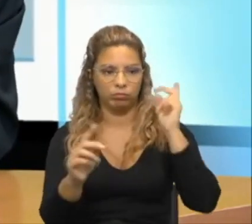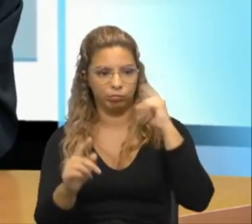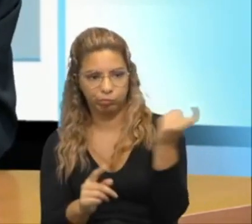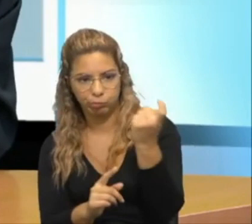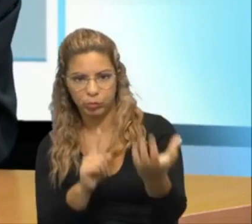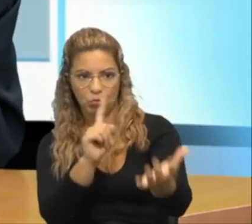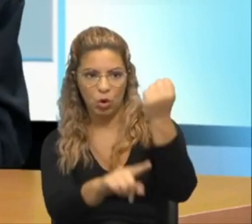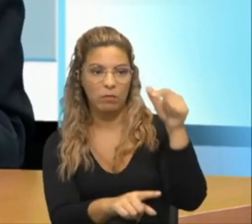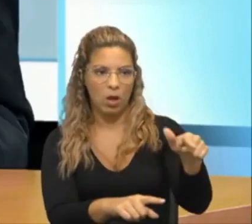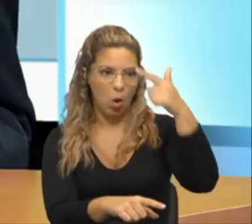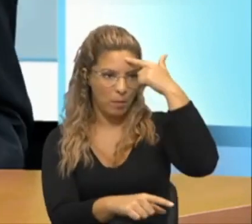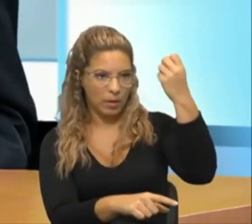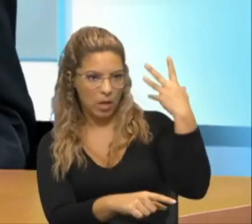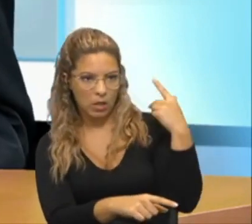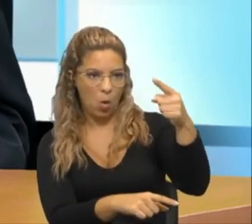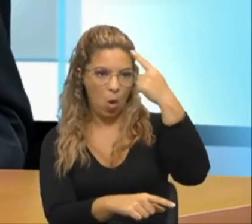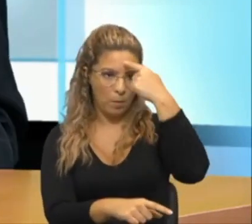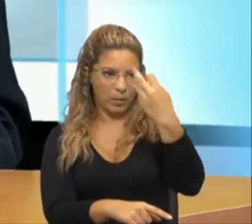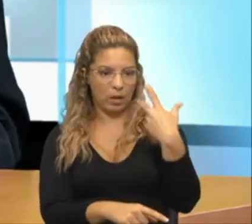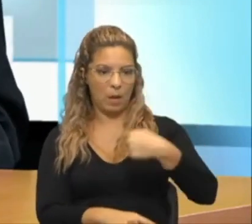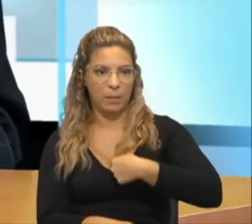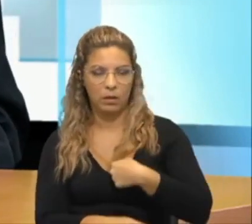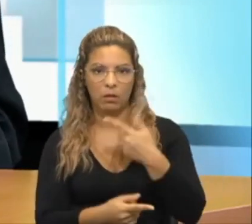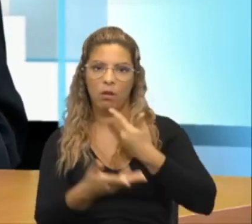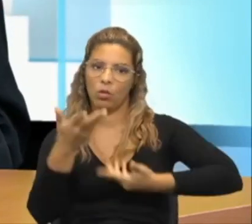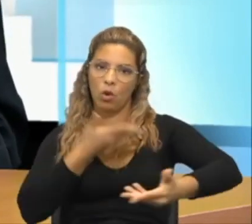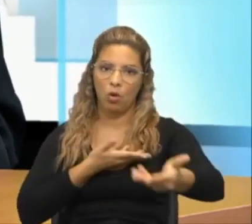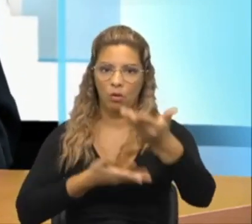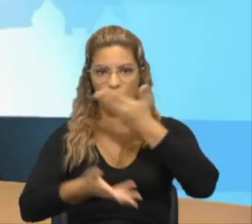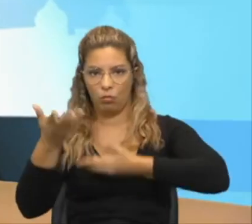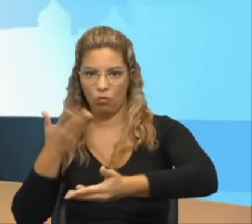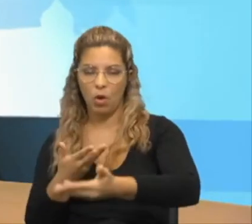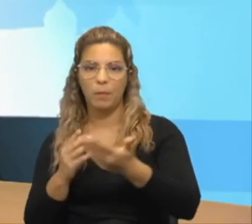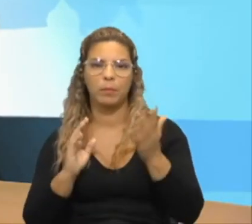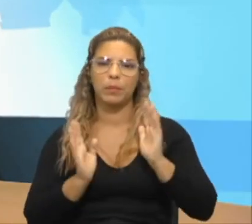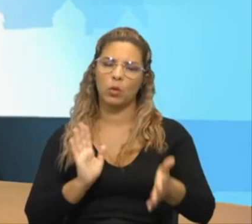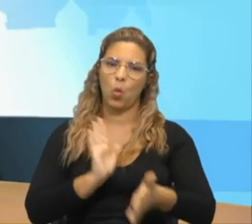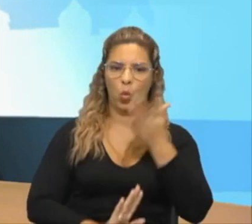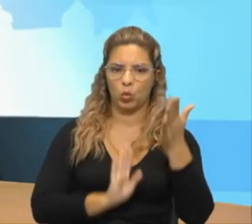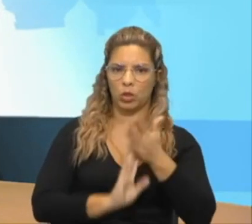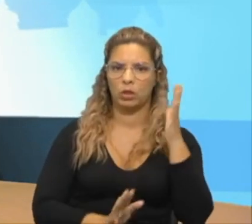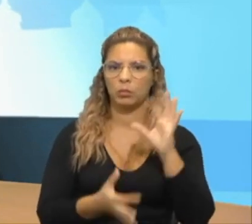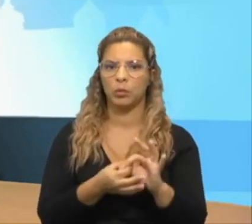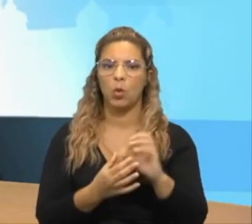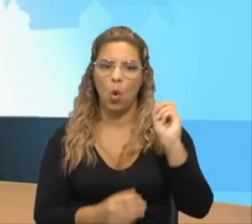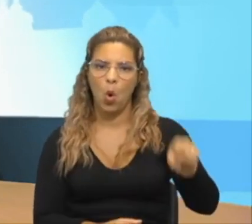o outro é algo que é fundamental. Que é fundamental para não será urgente, de facto, que organizações internacionais como a